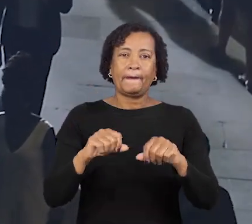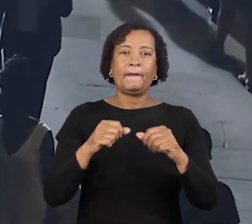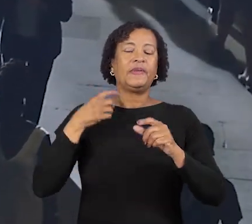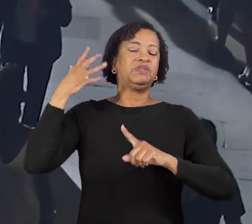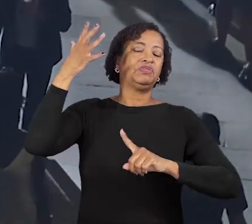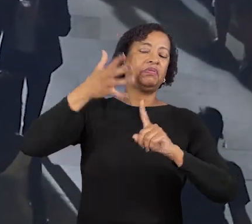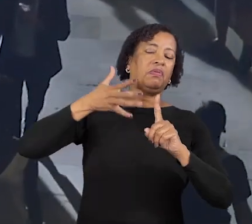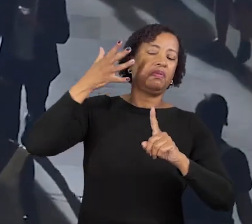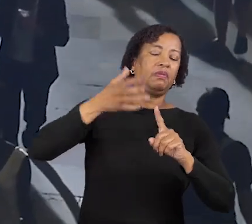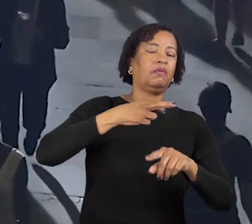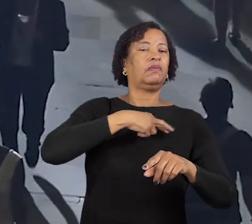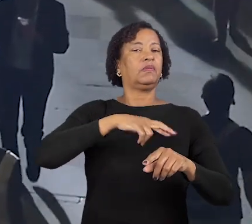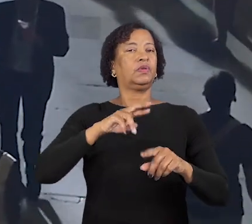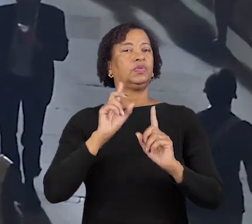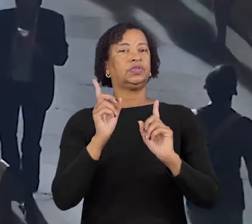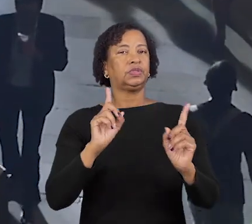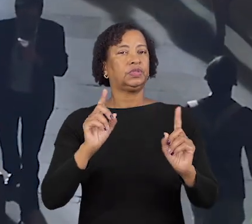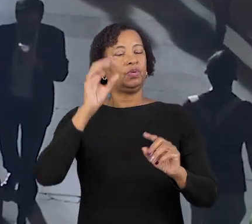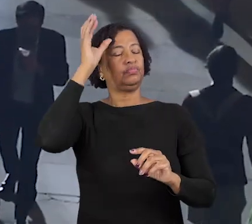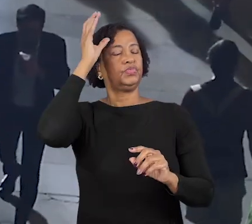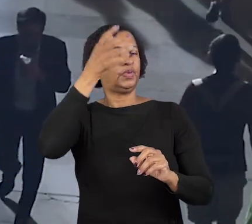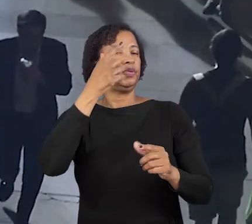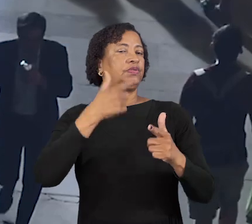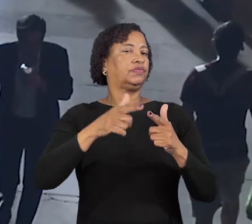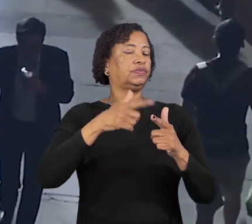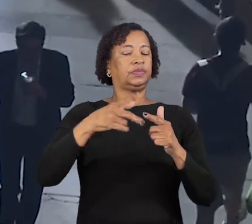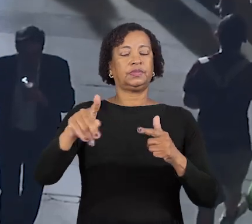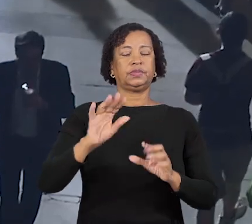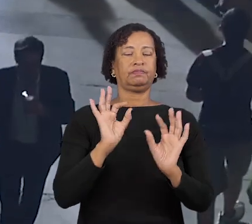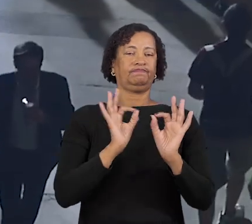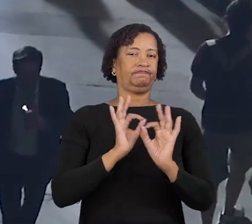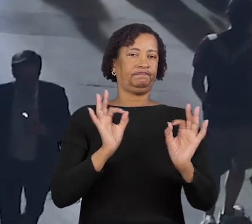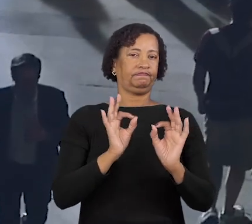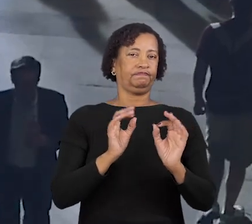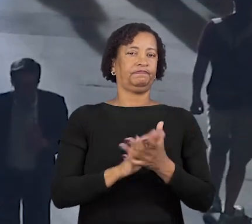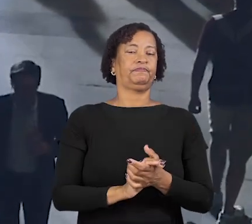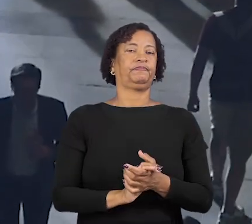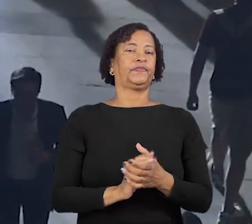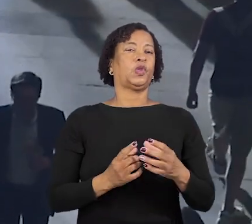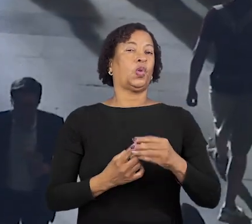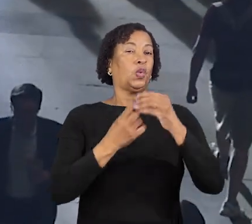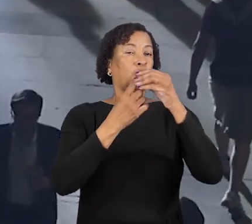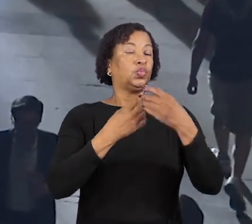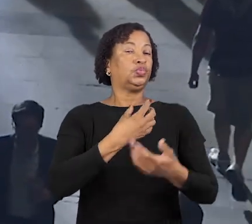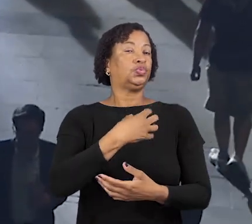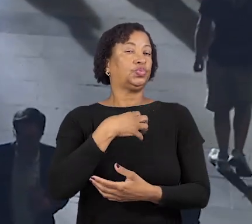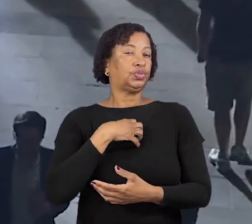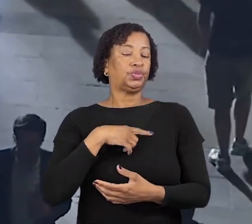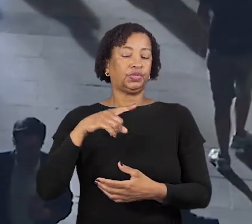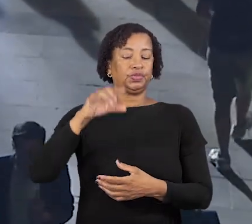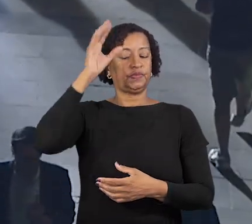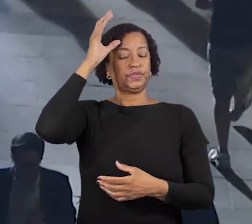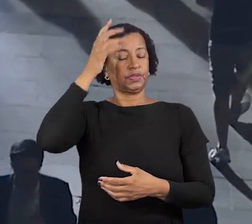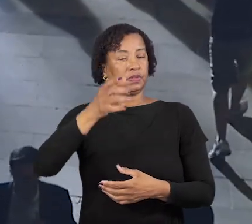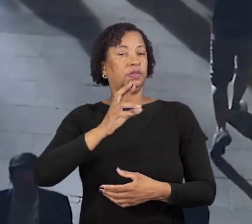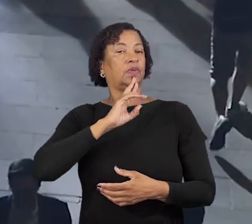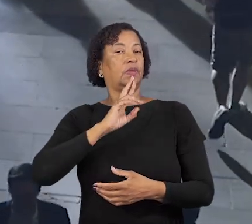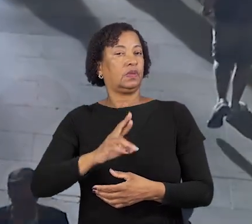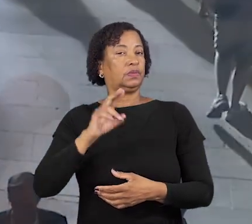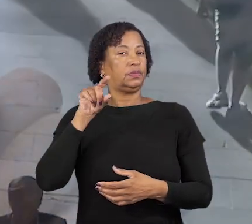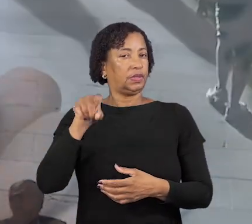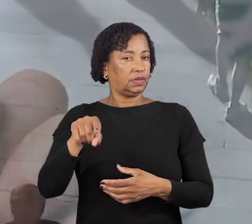precisam de discurso religioso, isso não vai resolver os problemas deles. A única maneira de vocês serem solução